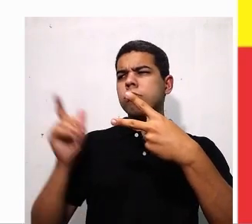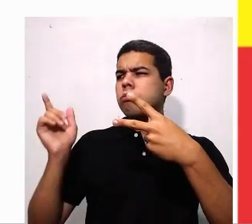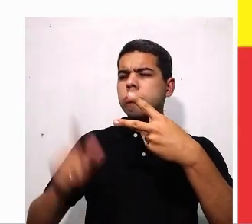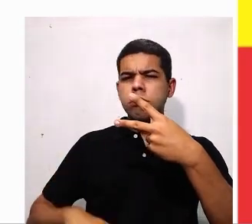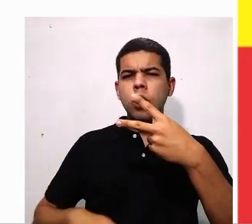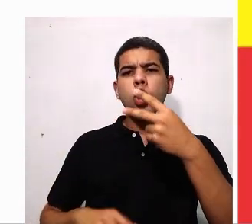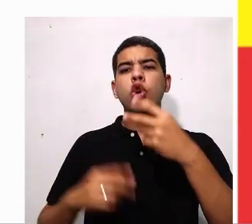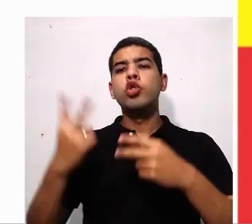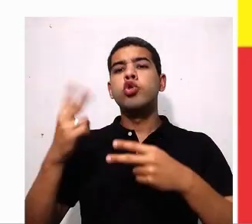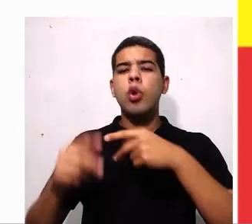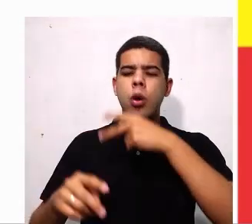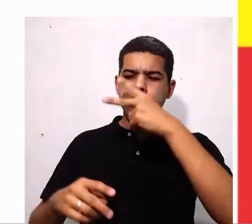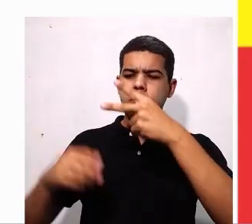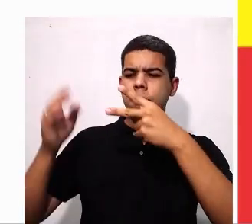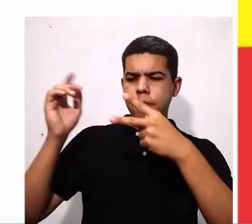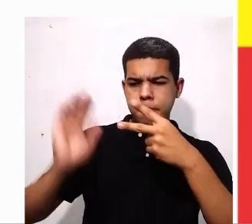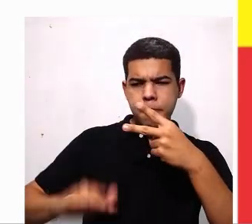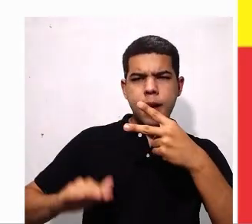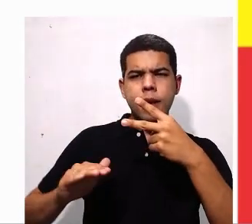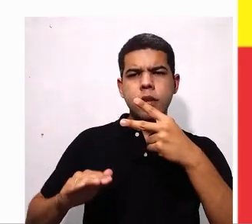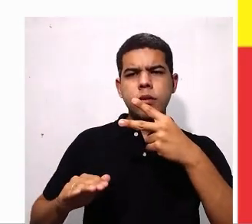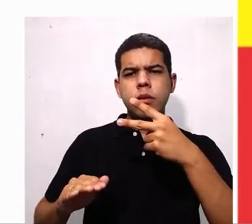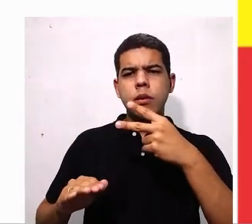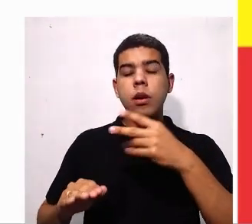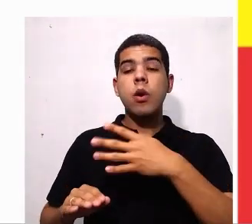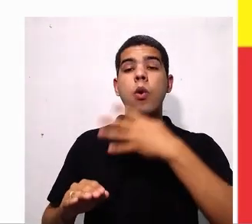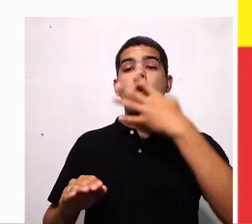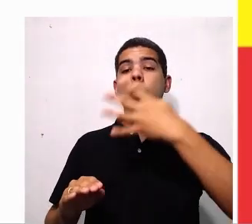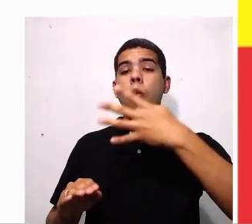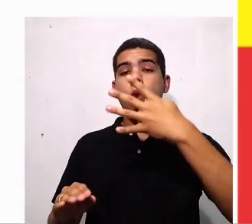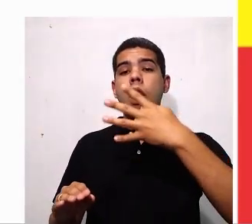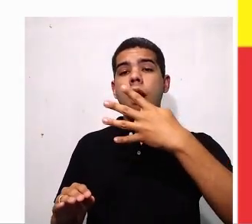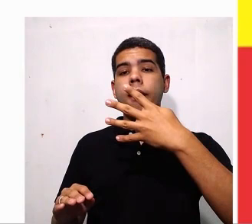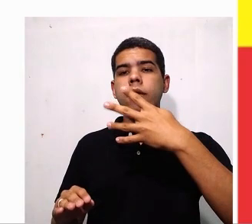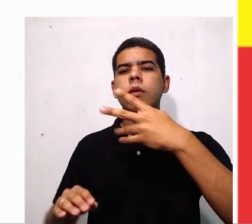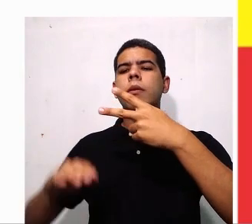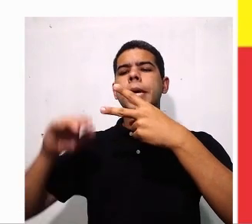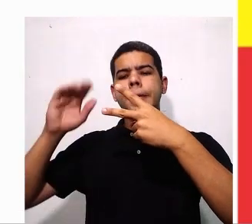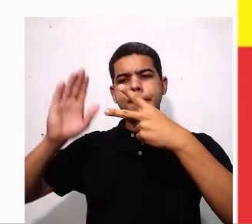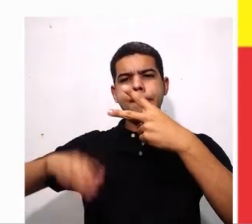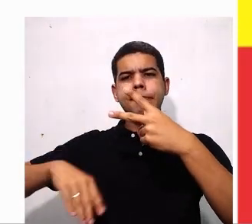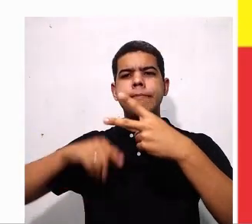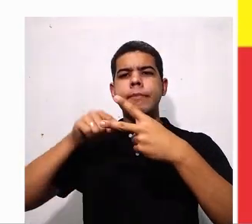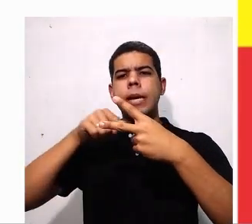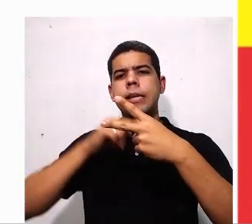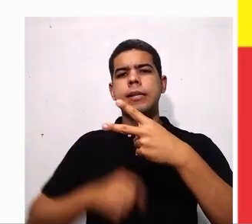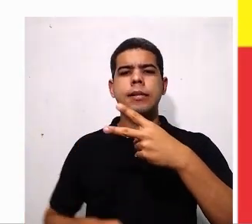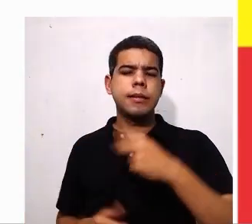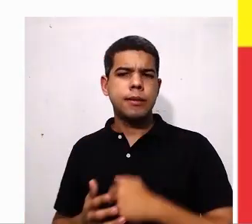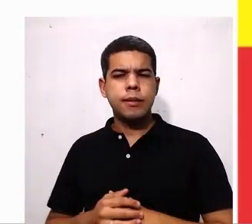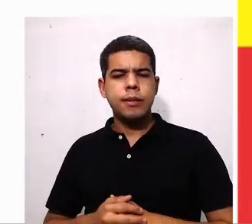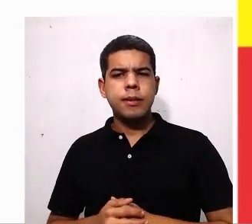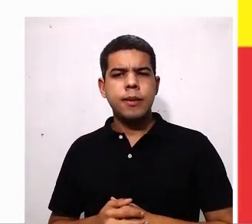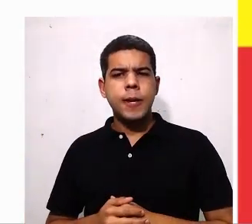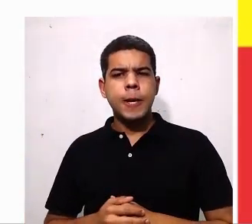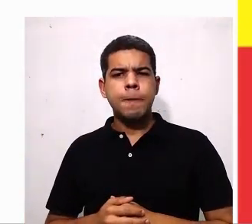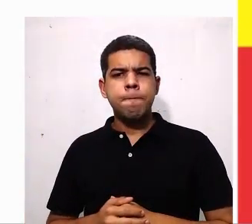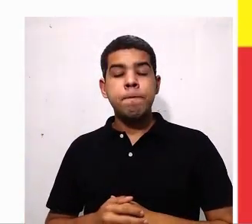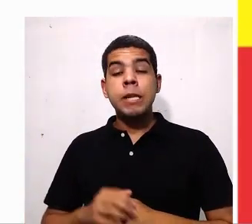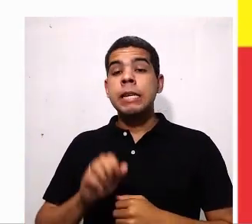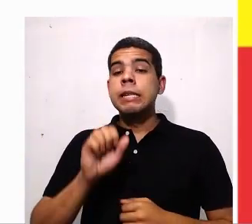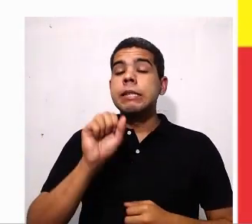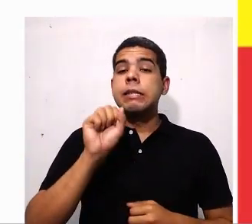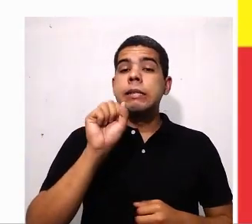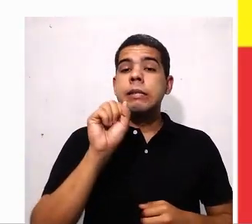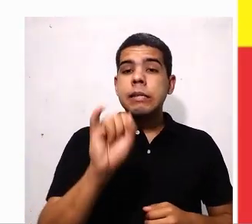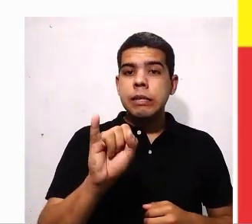4, menor que a soma dos outros dois. Se permanecer essa informação verdadeira, o triângulo existe. Então, 3